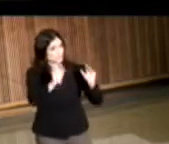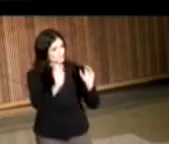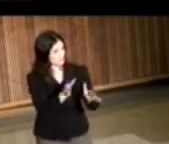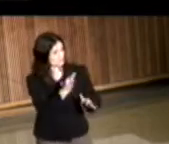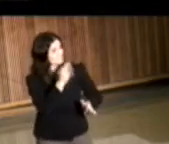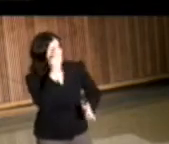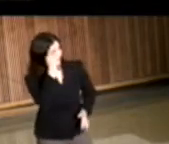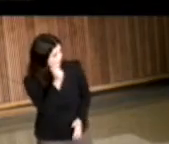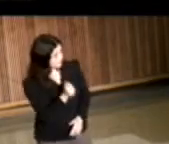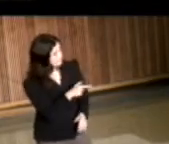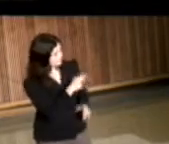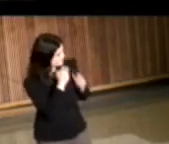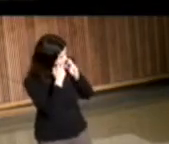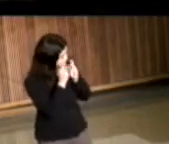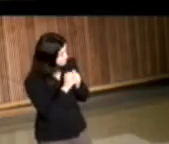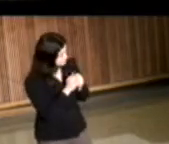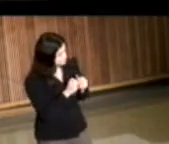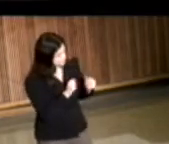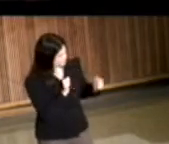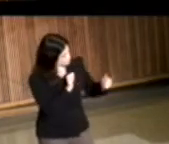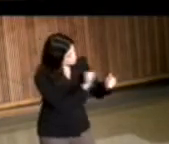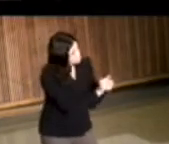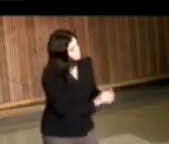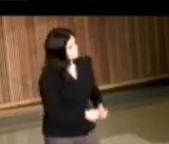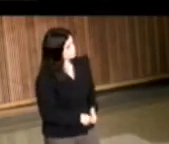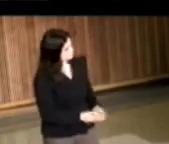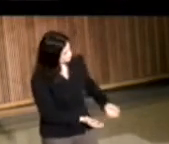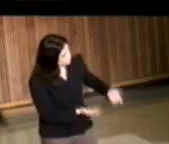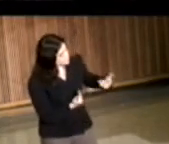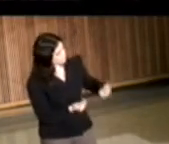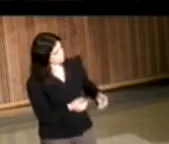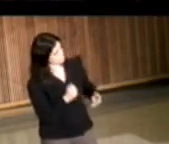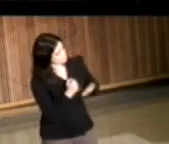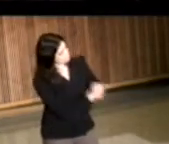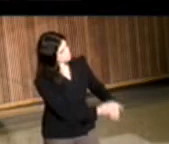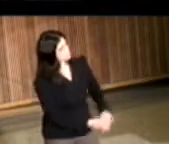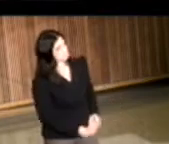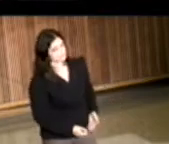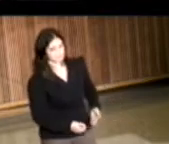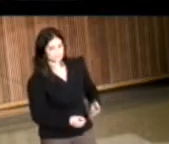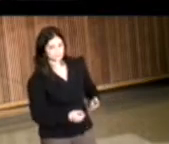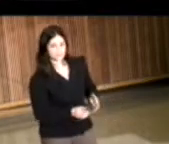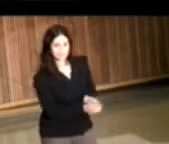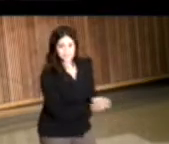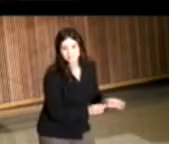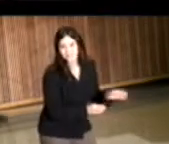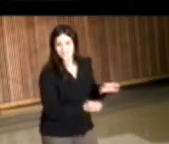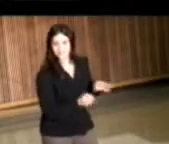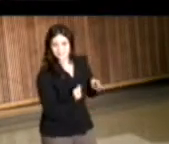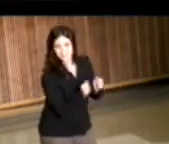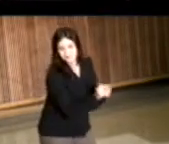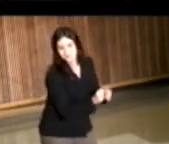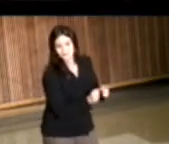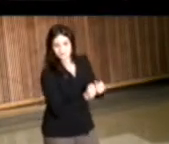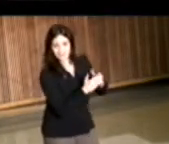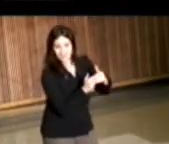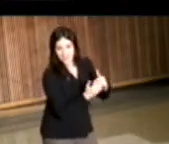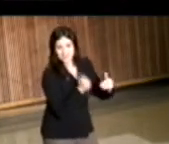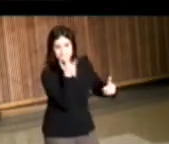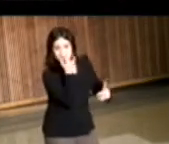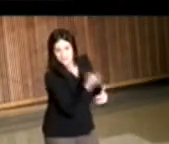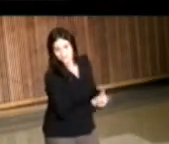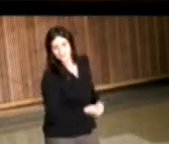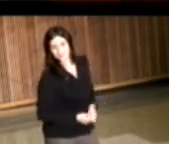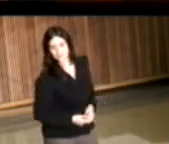você, vamos junto. Querido, agora é tua vez, porque decidir amar é olhar as